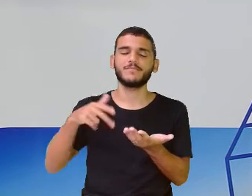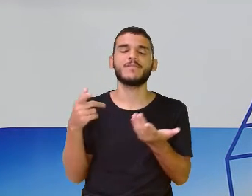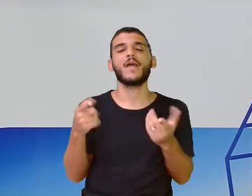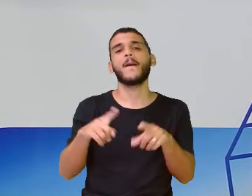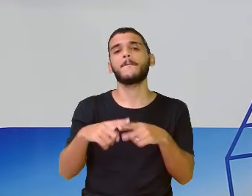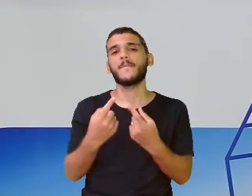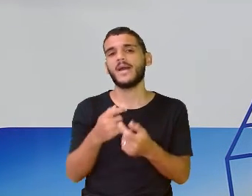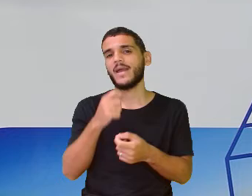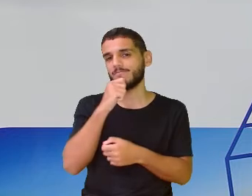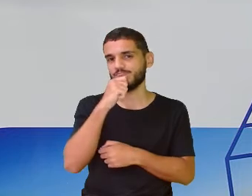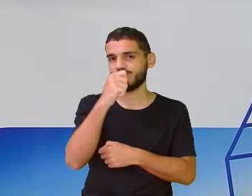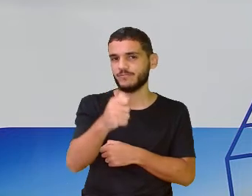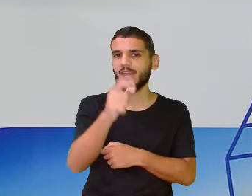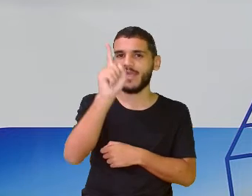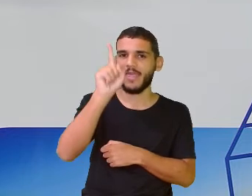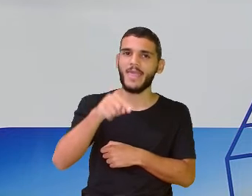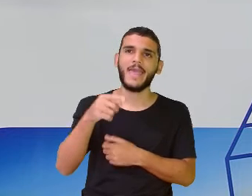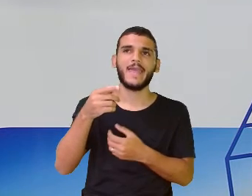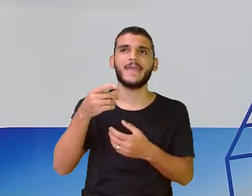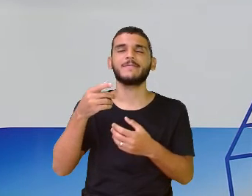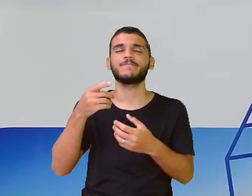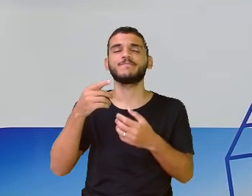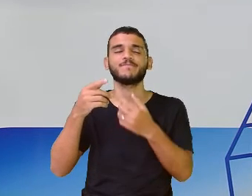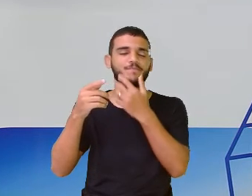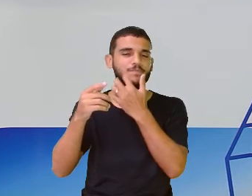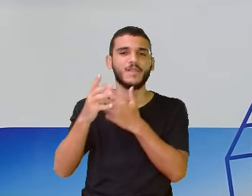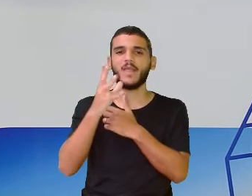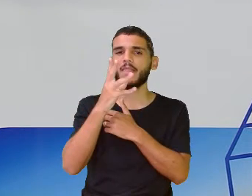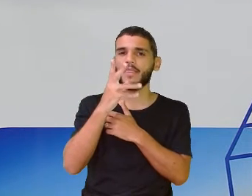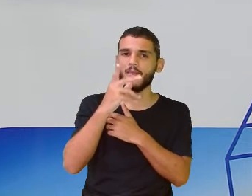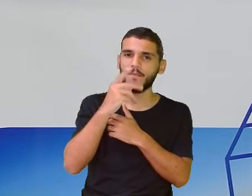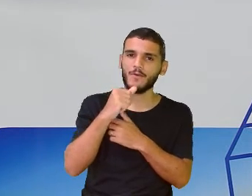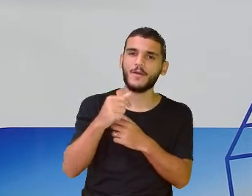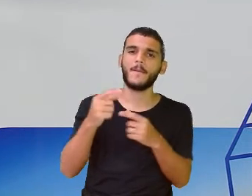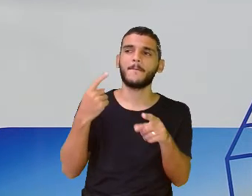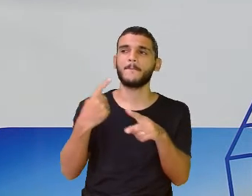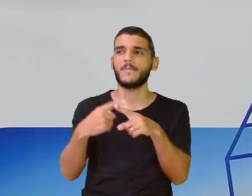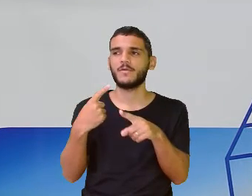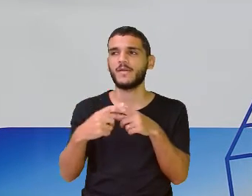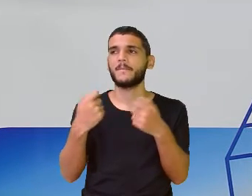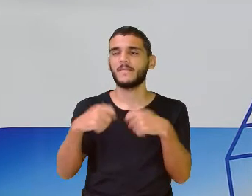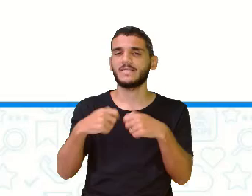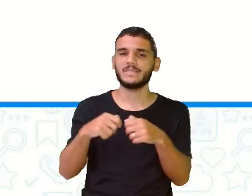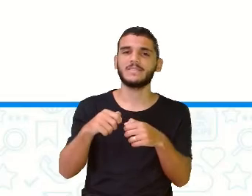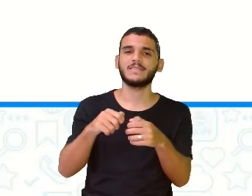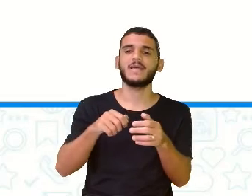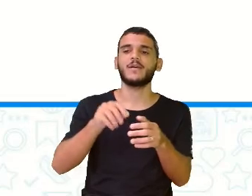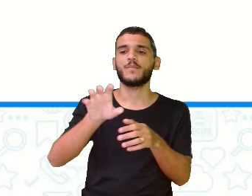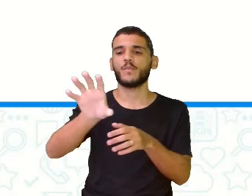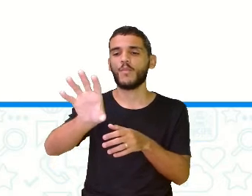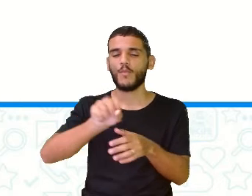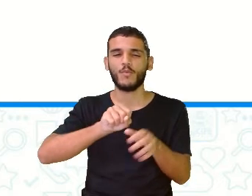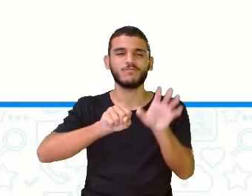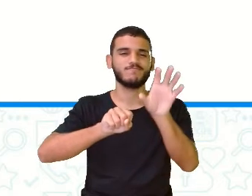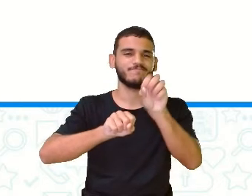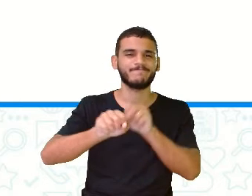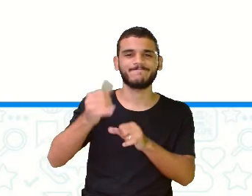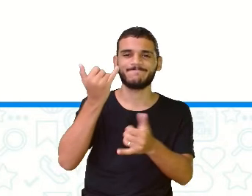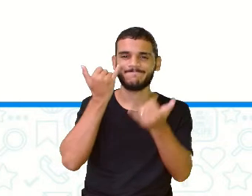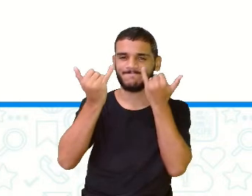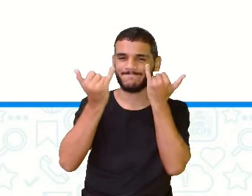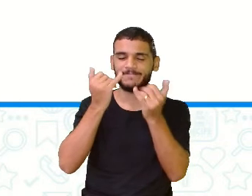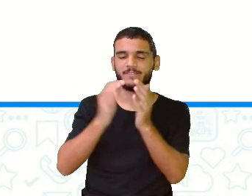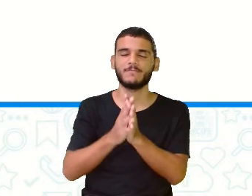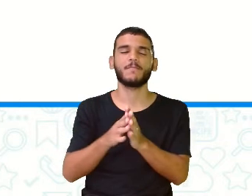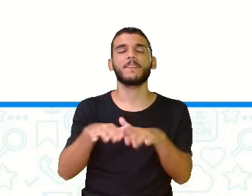esporádica, até porque vocês viram que leva muito mais tempo para ela ser construída. Isso acontece porque o gênero